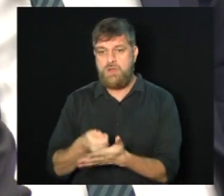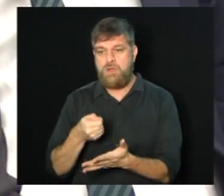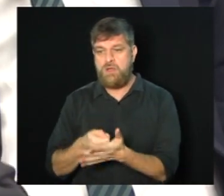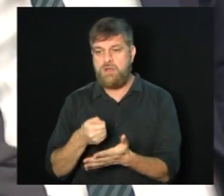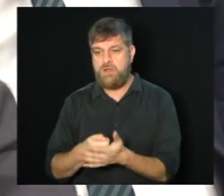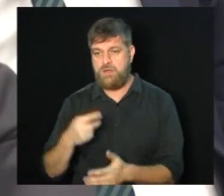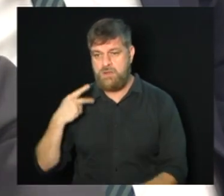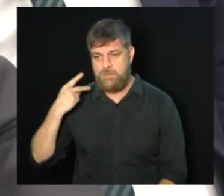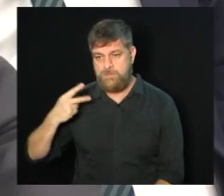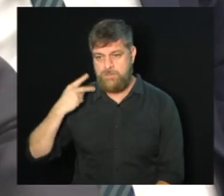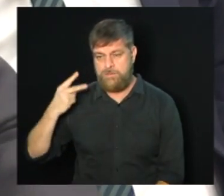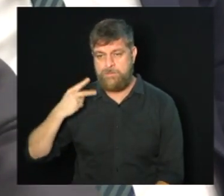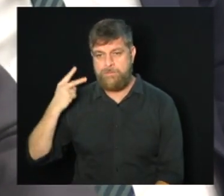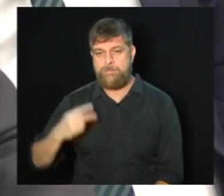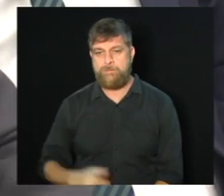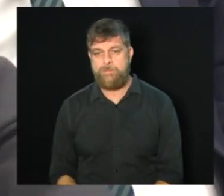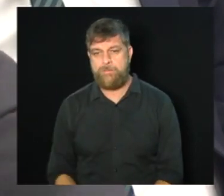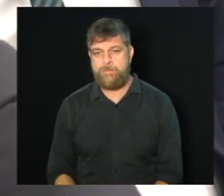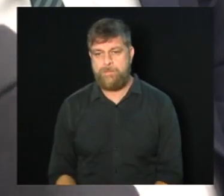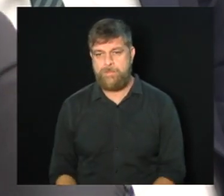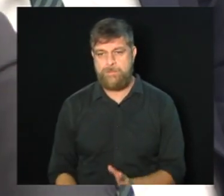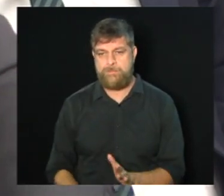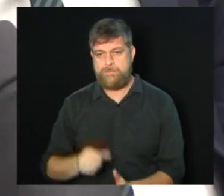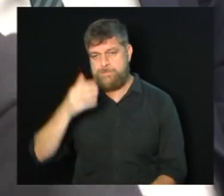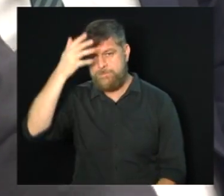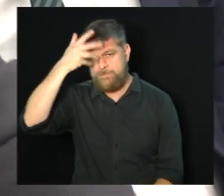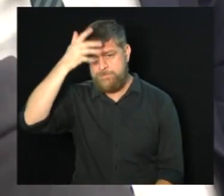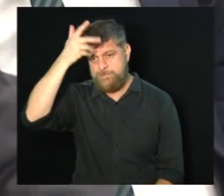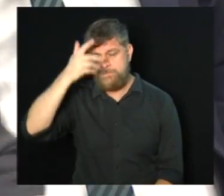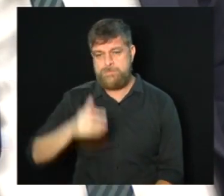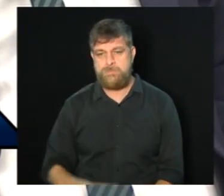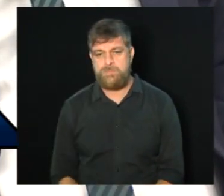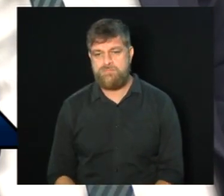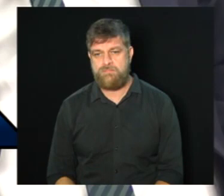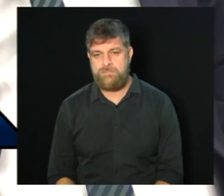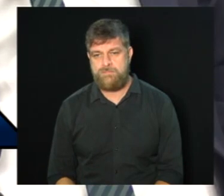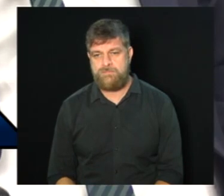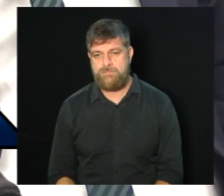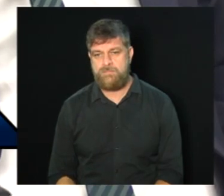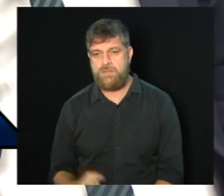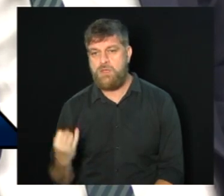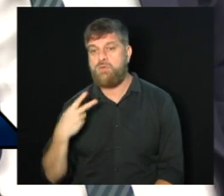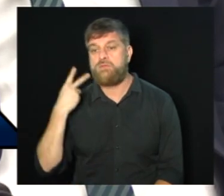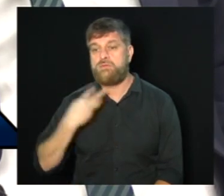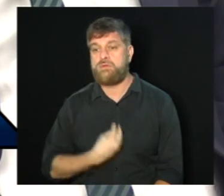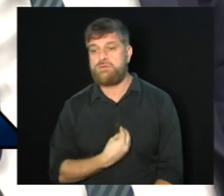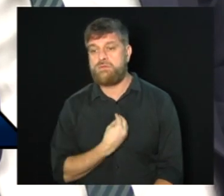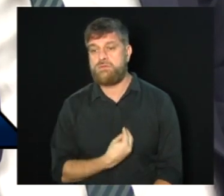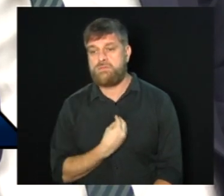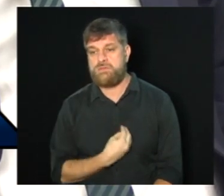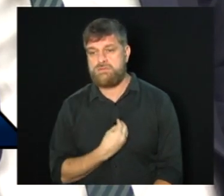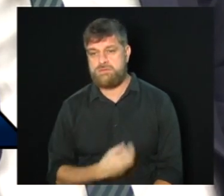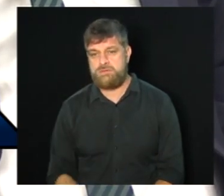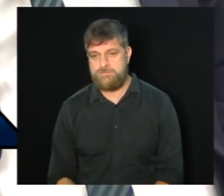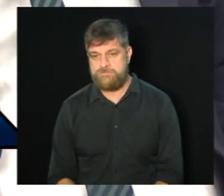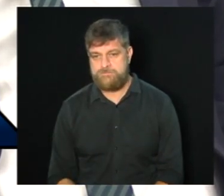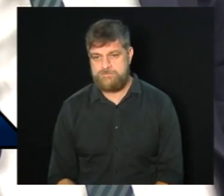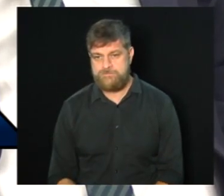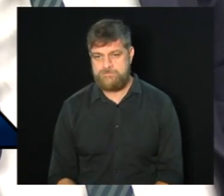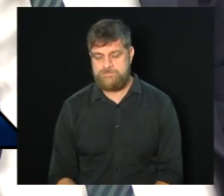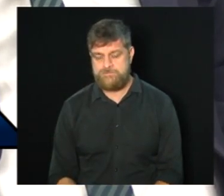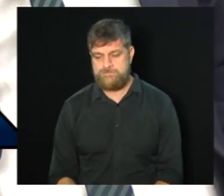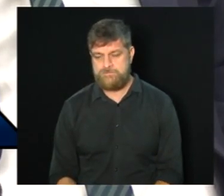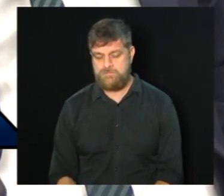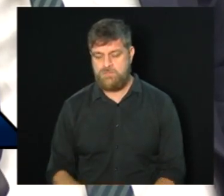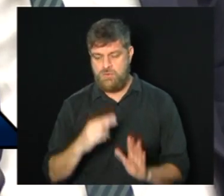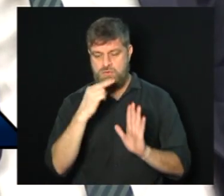ao vereador primeiro secretário Rodrigo da Farmadinha que faça a verificação de quórum. Por gentileza, os vereadores façam consignar